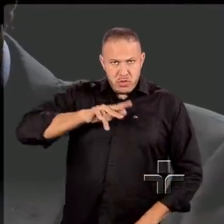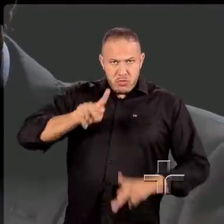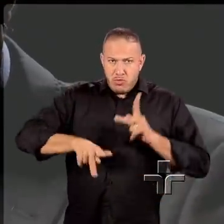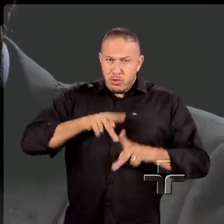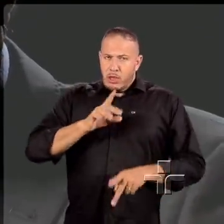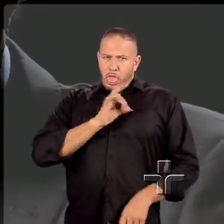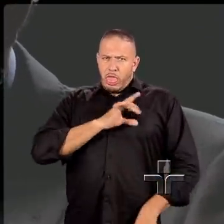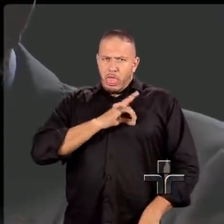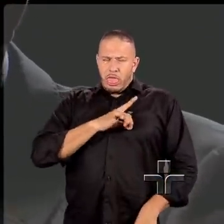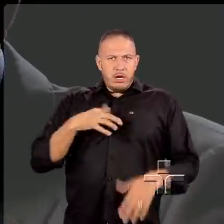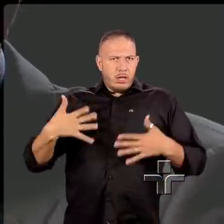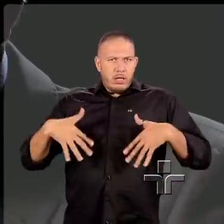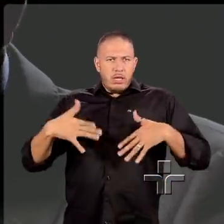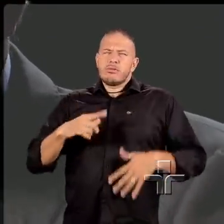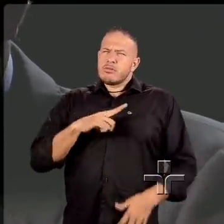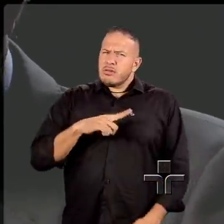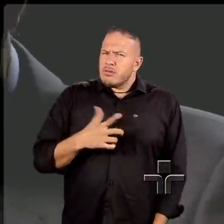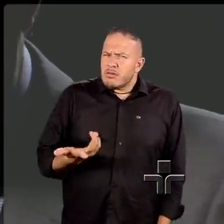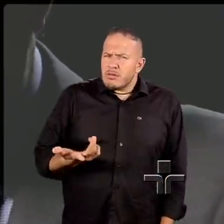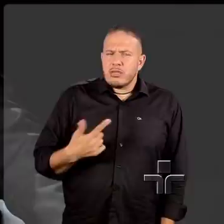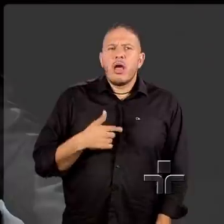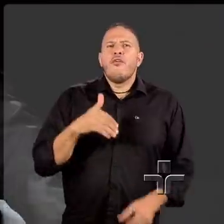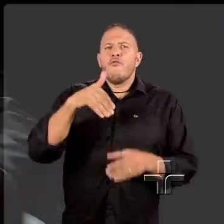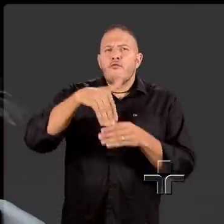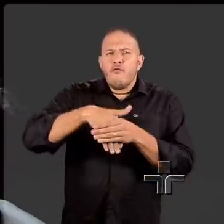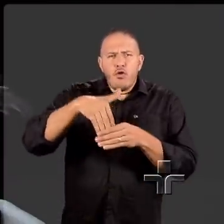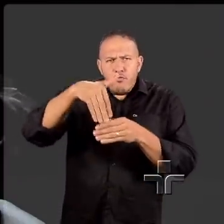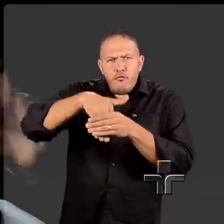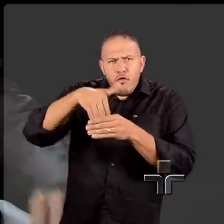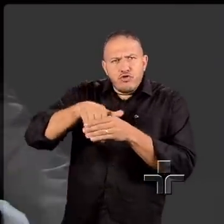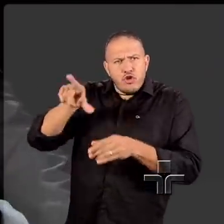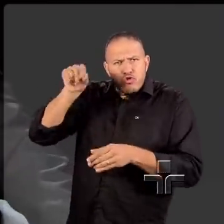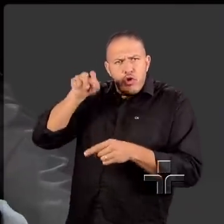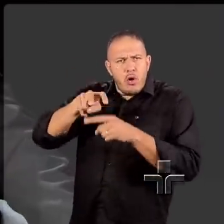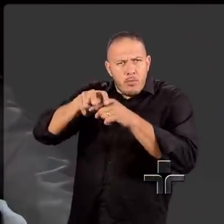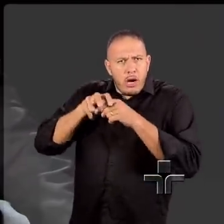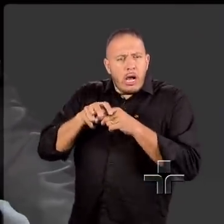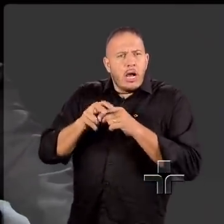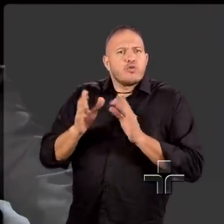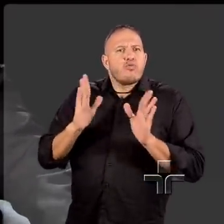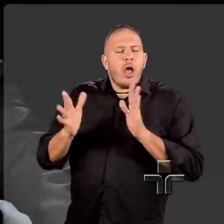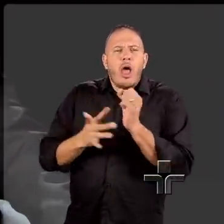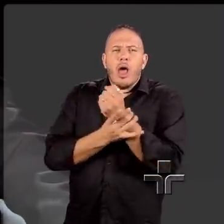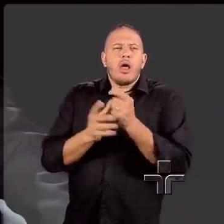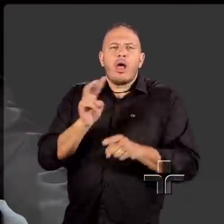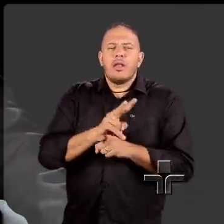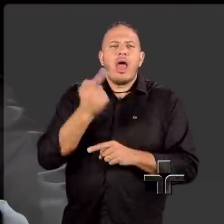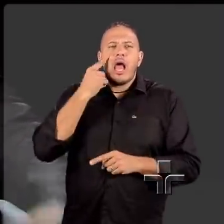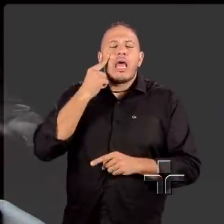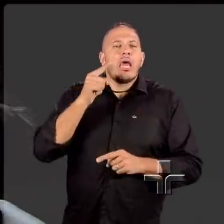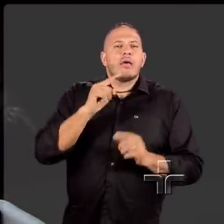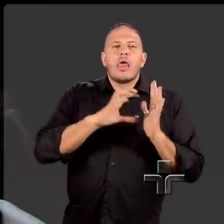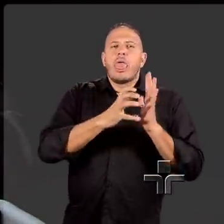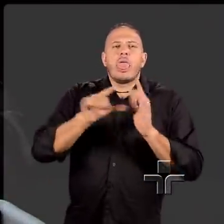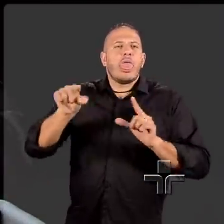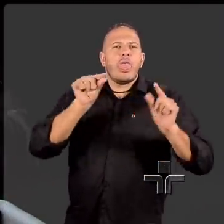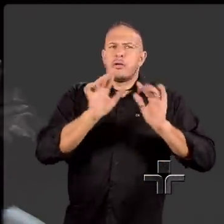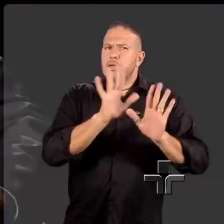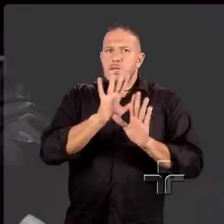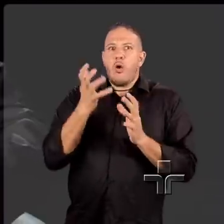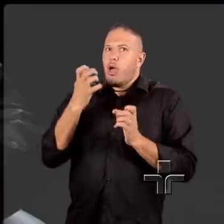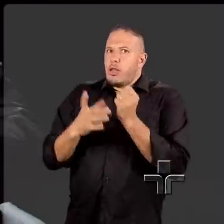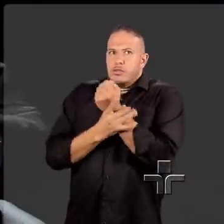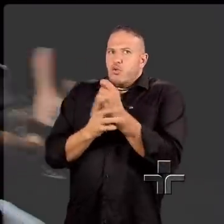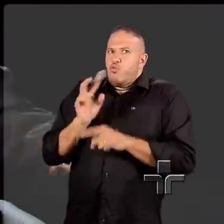e com razão. A população votou em segurança, desprezou praticamente candidato X ou Y. O que ela quer é segurança.